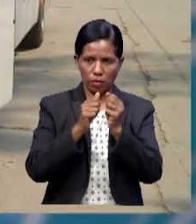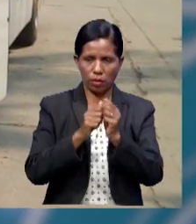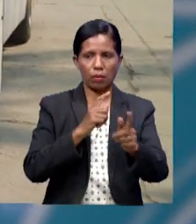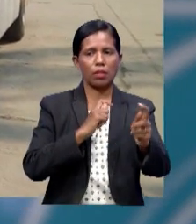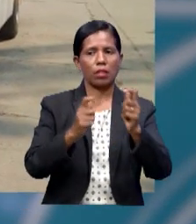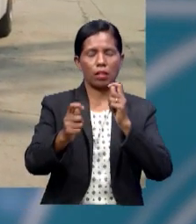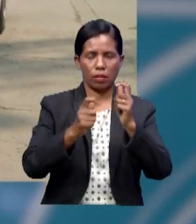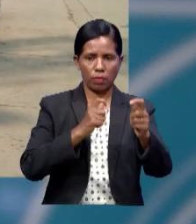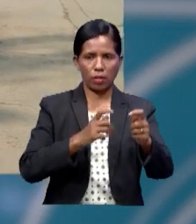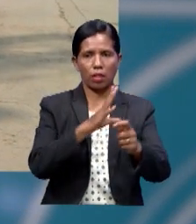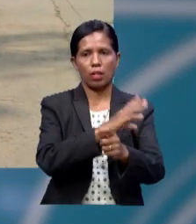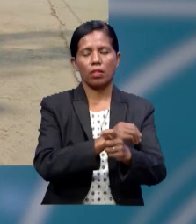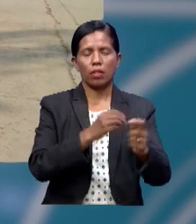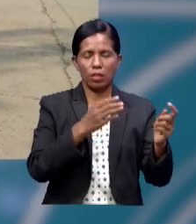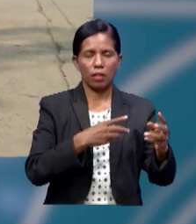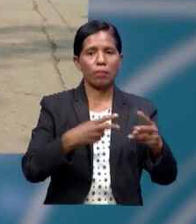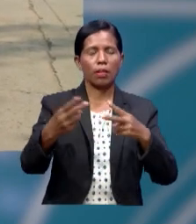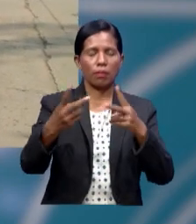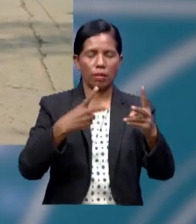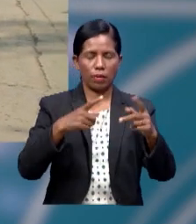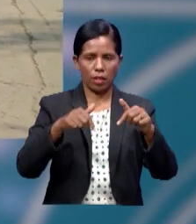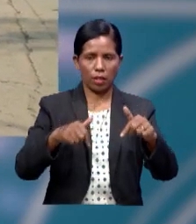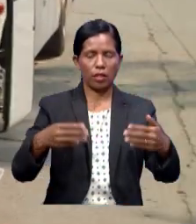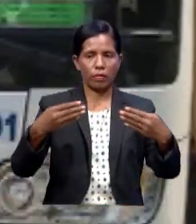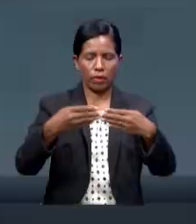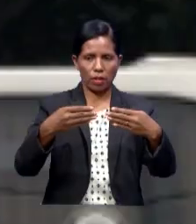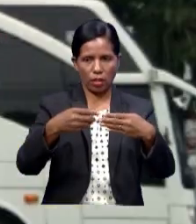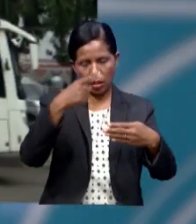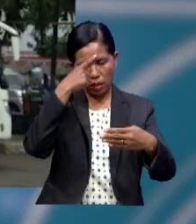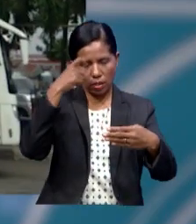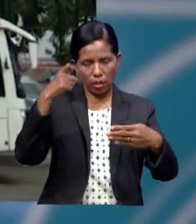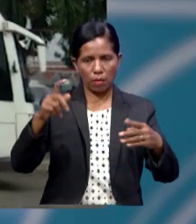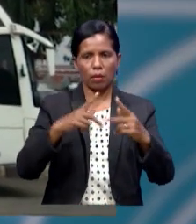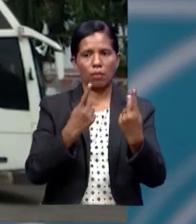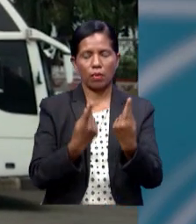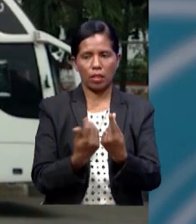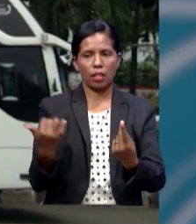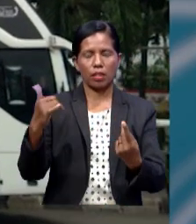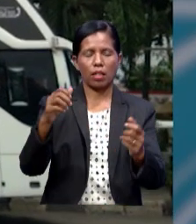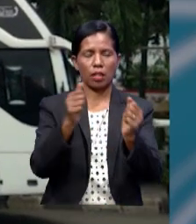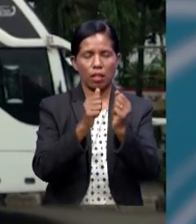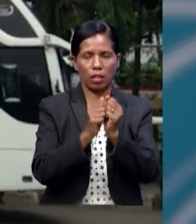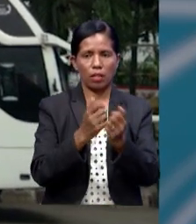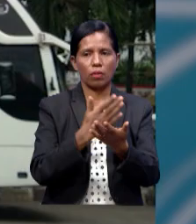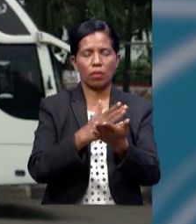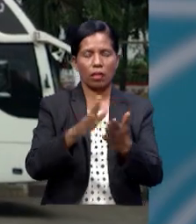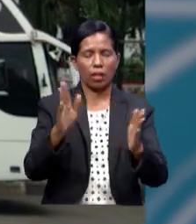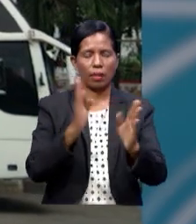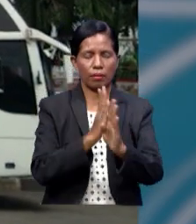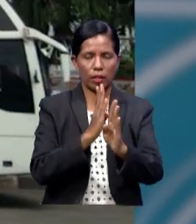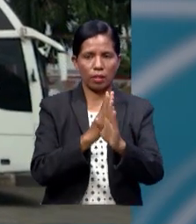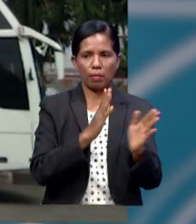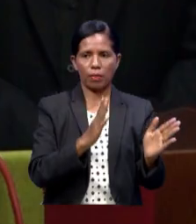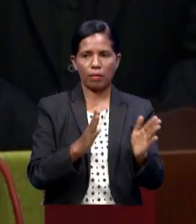transporte terrestre, nebe se movimento ba mai ia fronteira, tamane empresário Sira nebe Hamutuk atu sosabis preparado ona